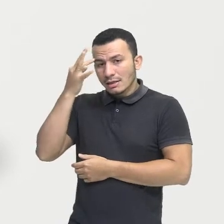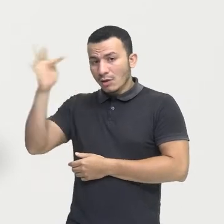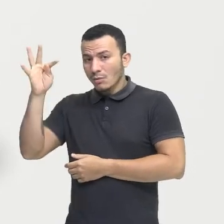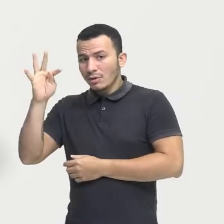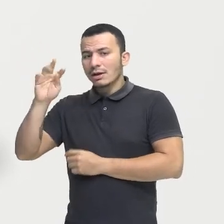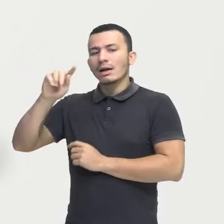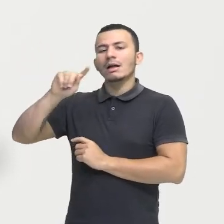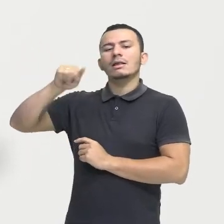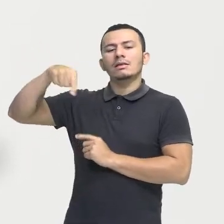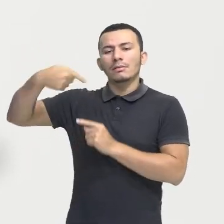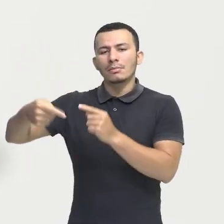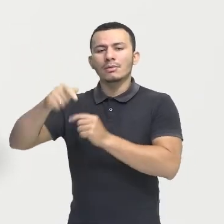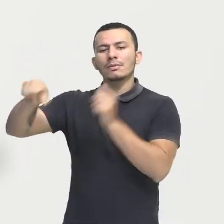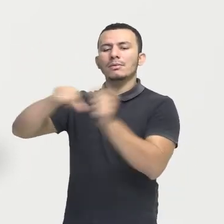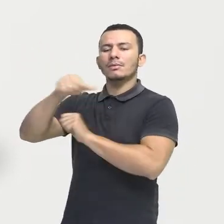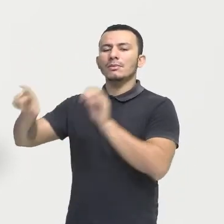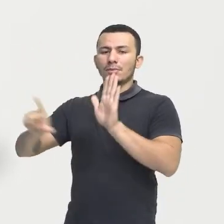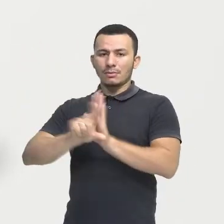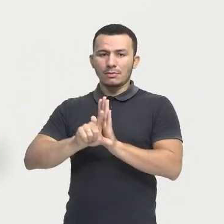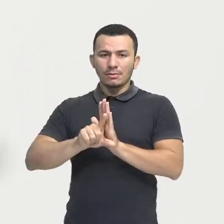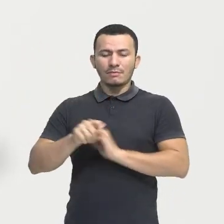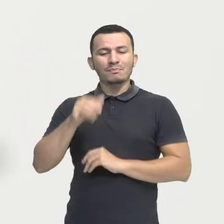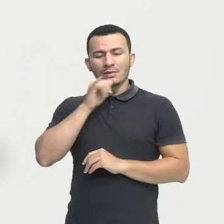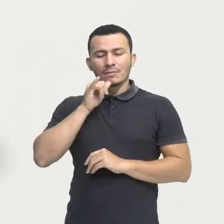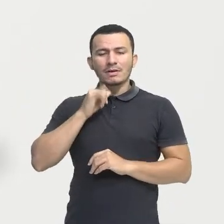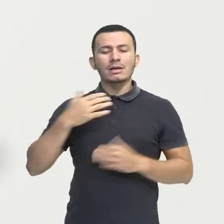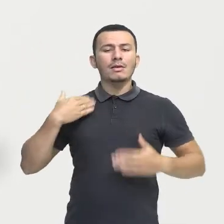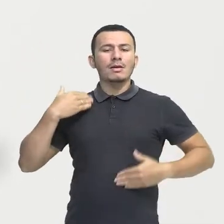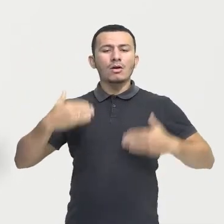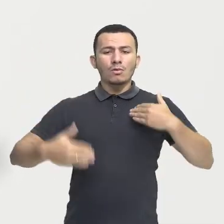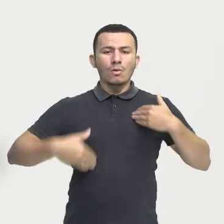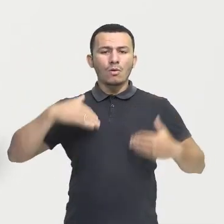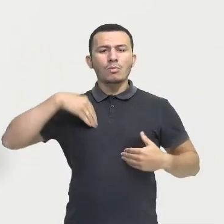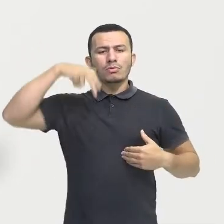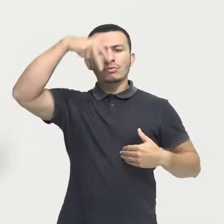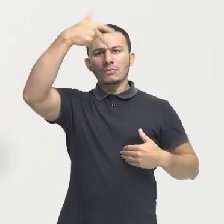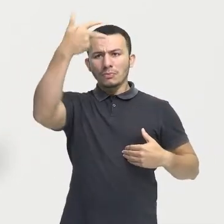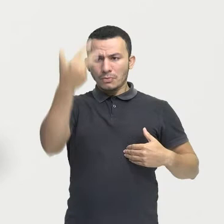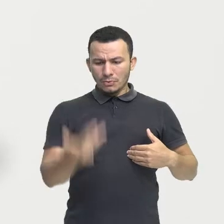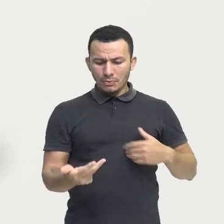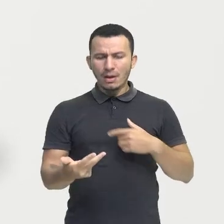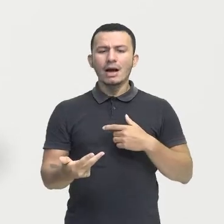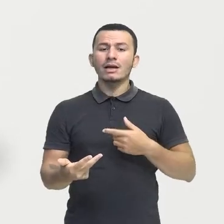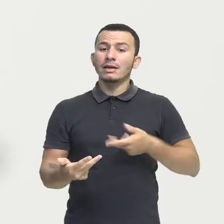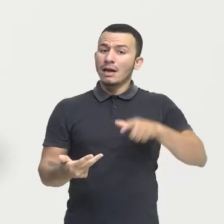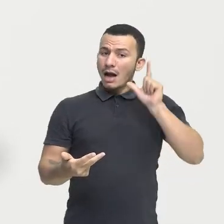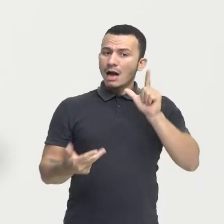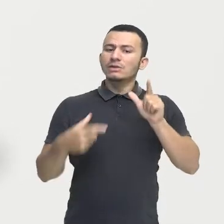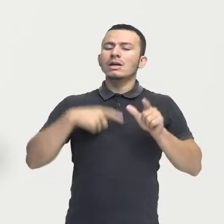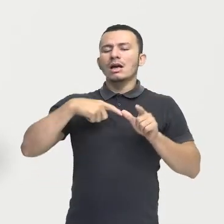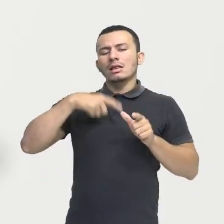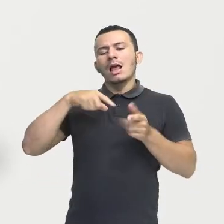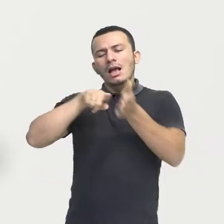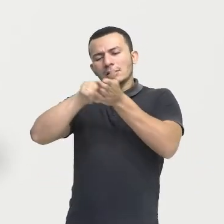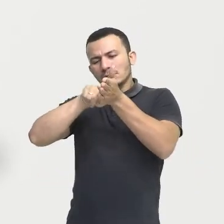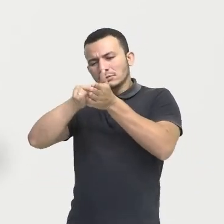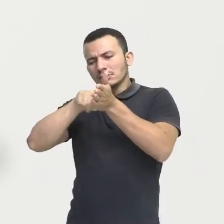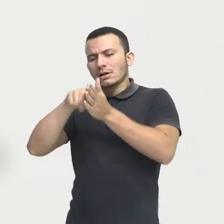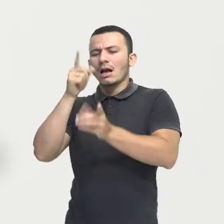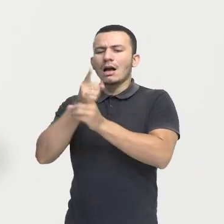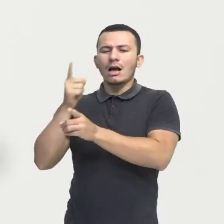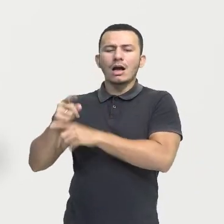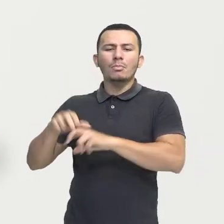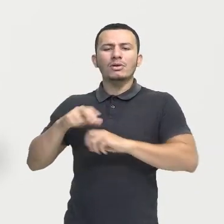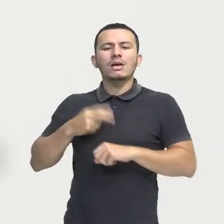lei. Os corpos caem. Foi comprovado, pesquisado, observado, e hoje a lei da